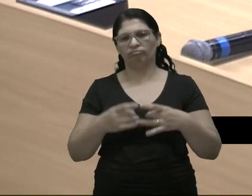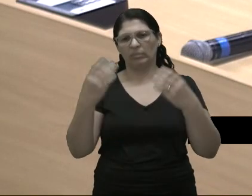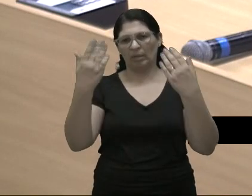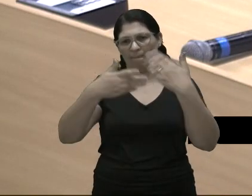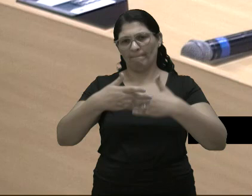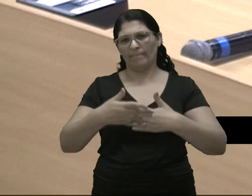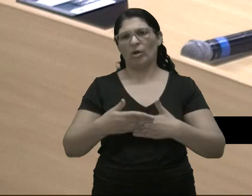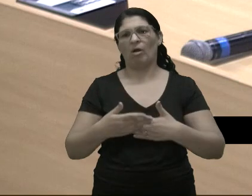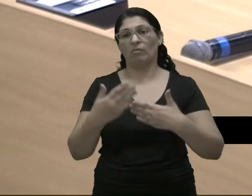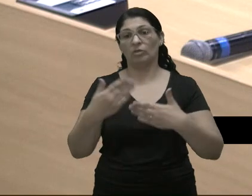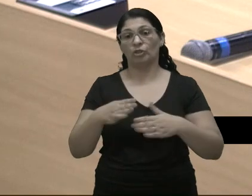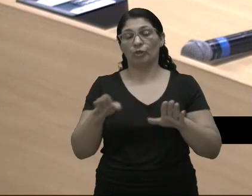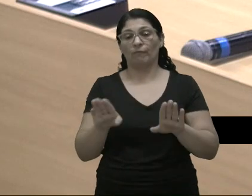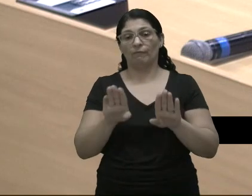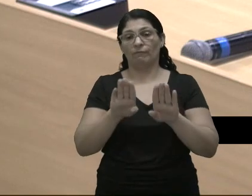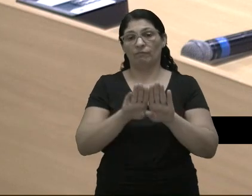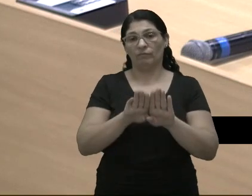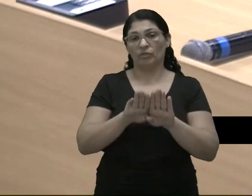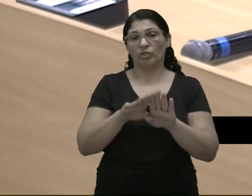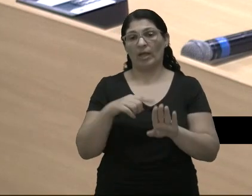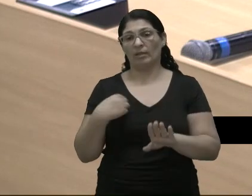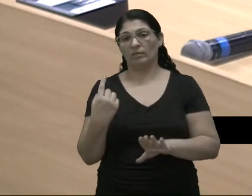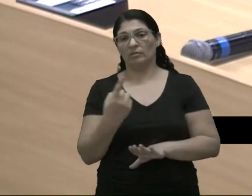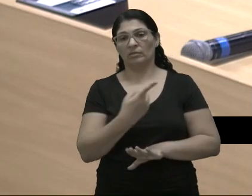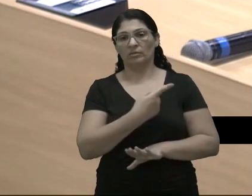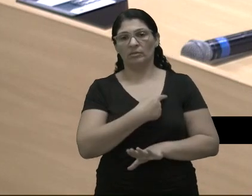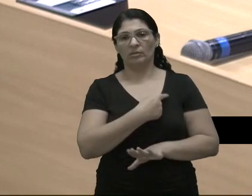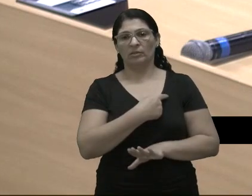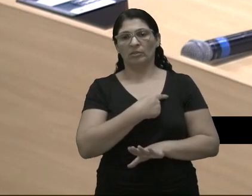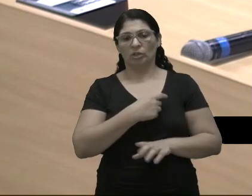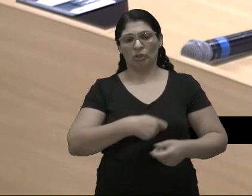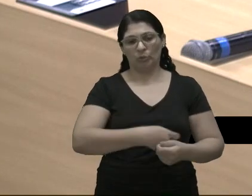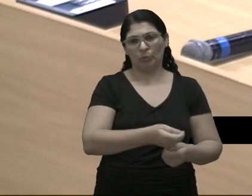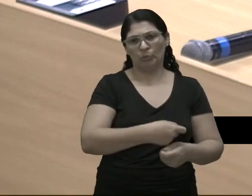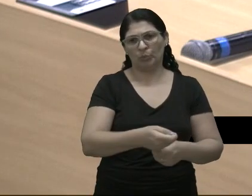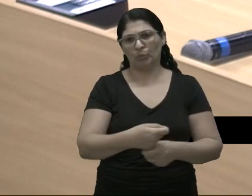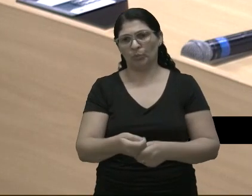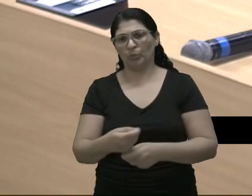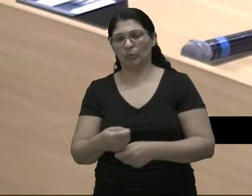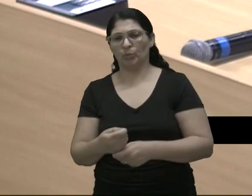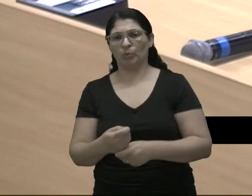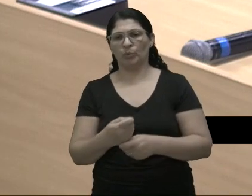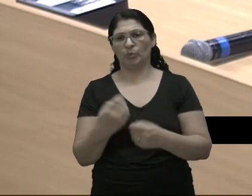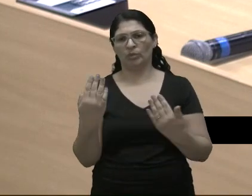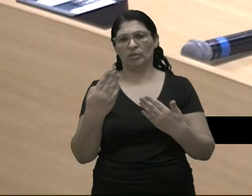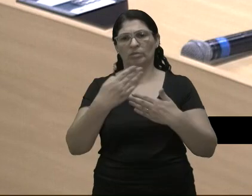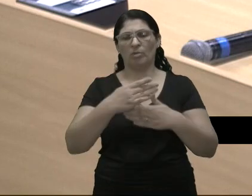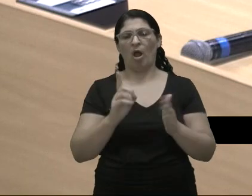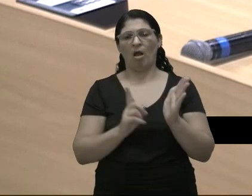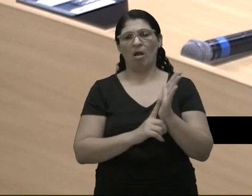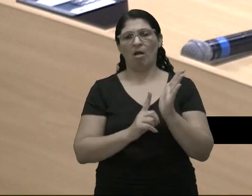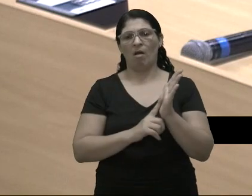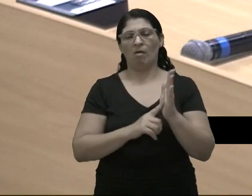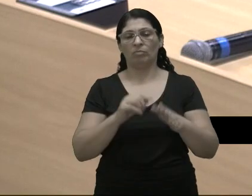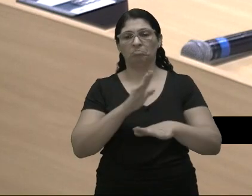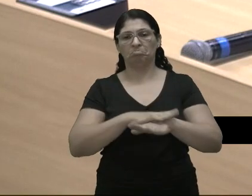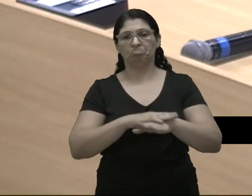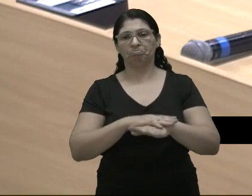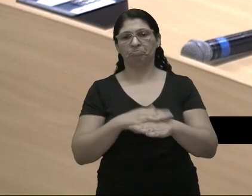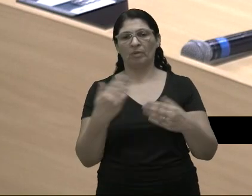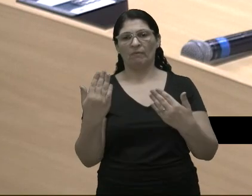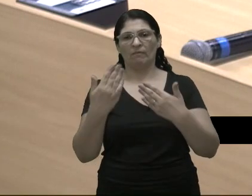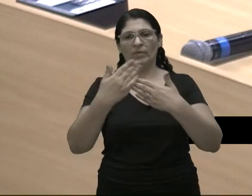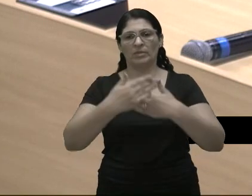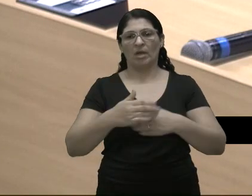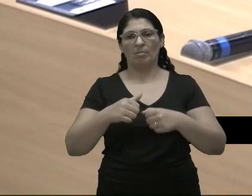prova chegou lacrada para a gente, nós passamos as provas. O último que estava prestando a prova ficou para